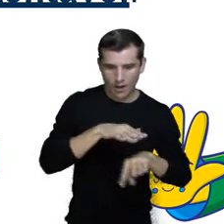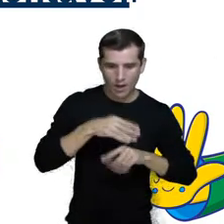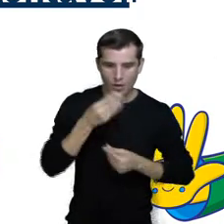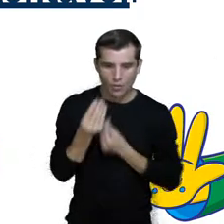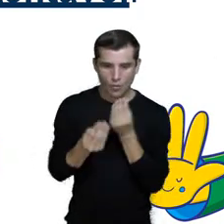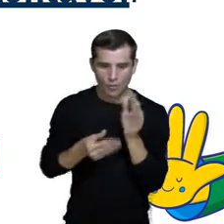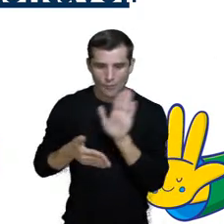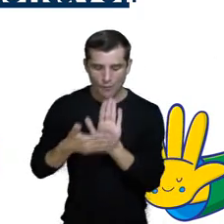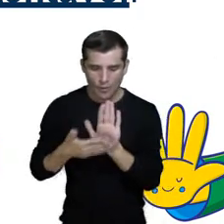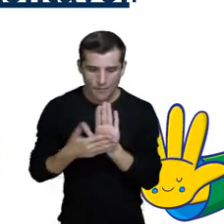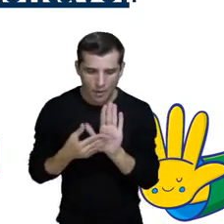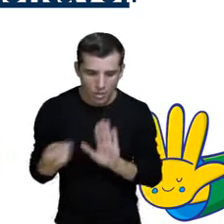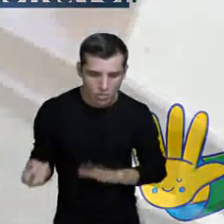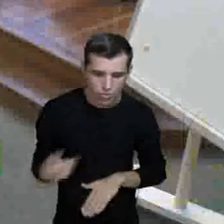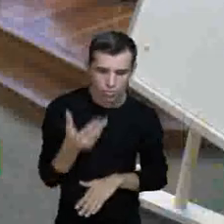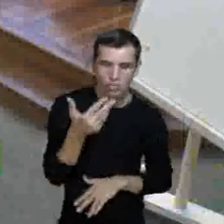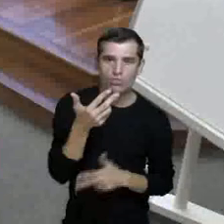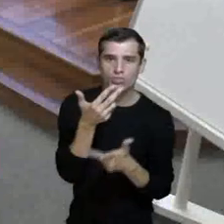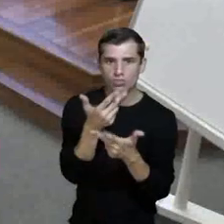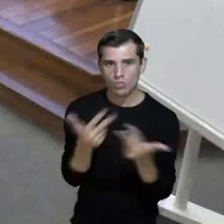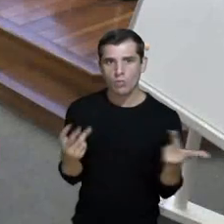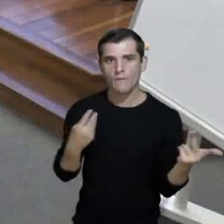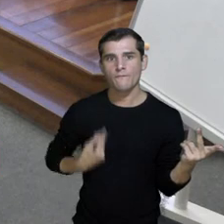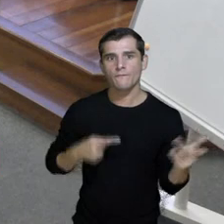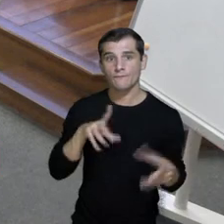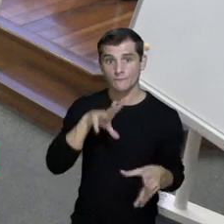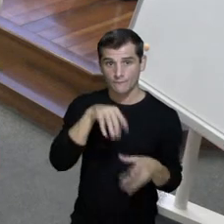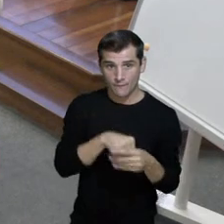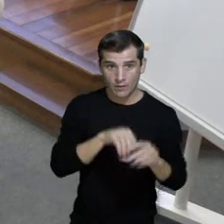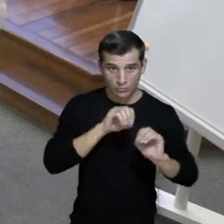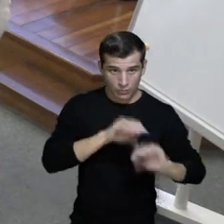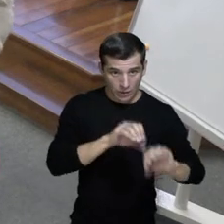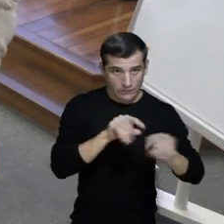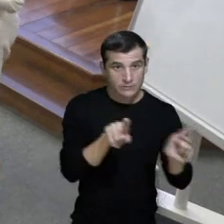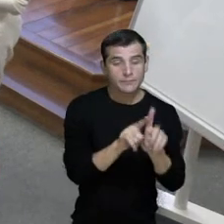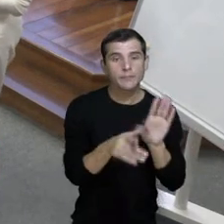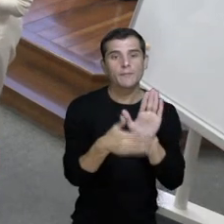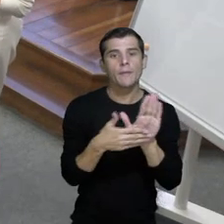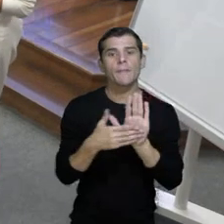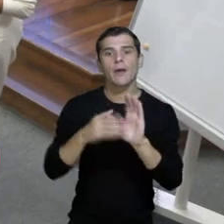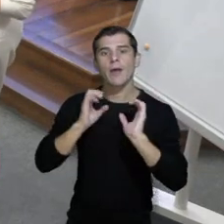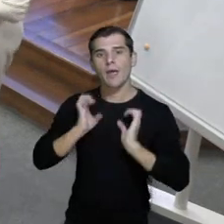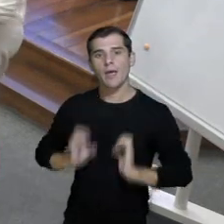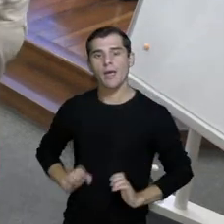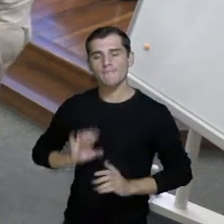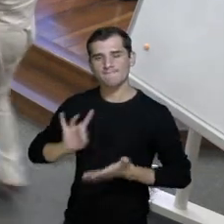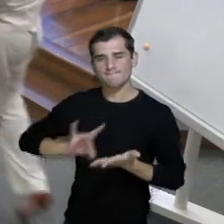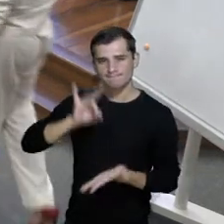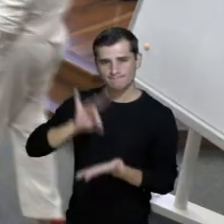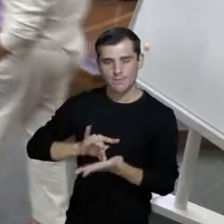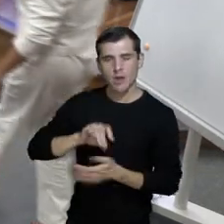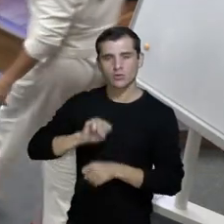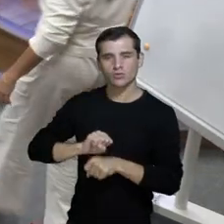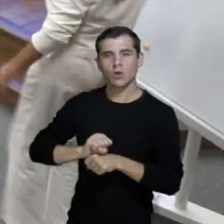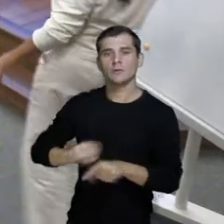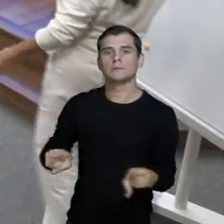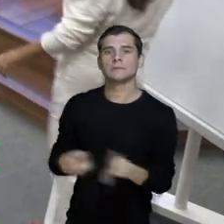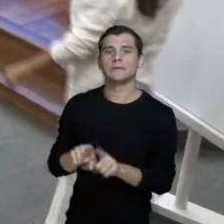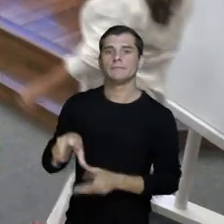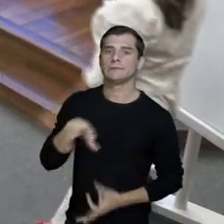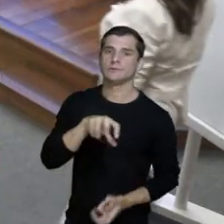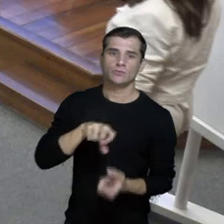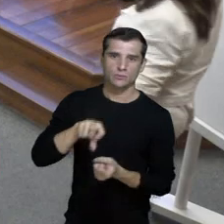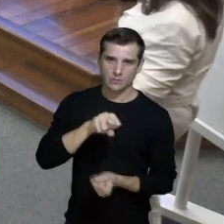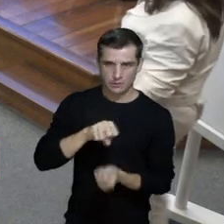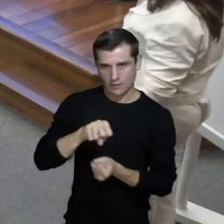inovadora na educação com uma proposta ética eh sólida e sustentável os valores então